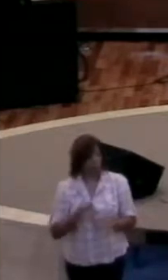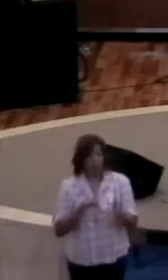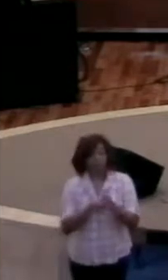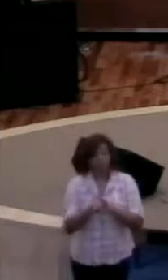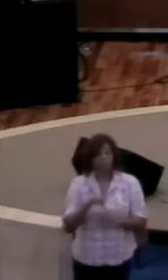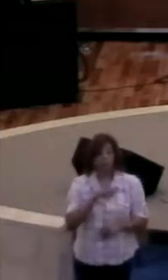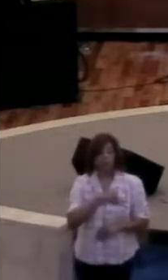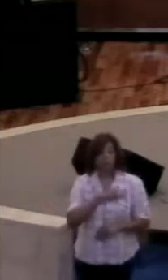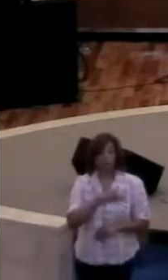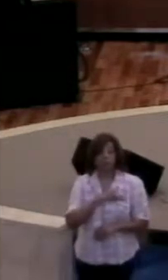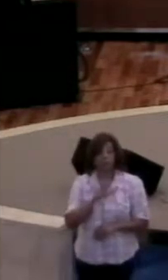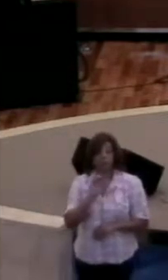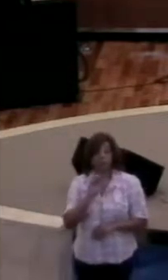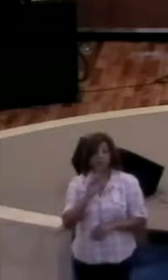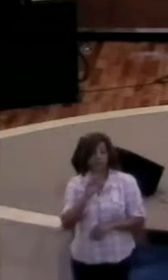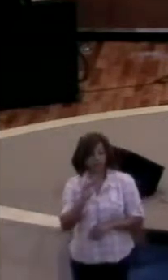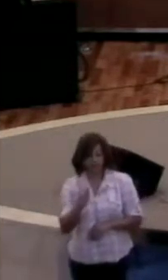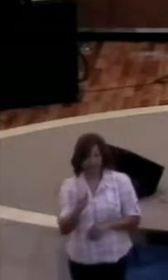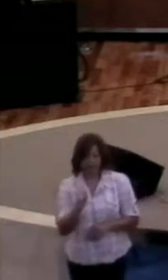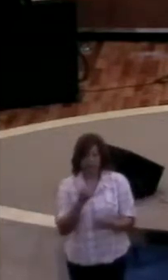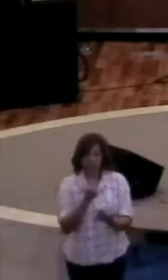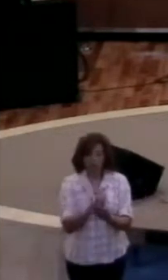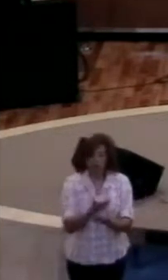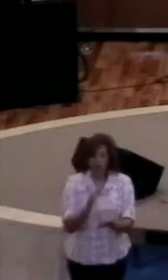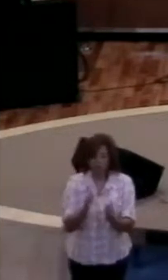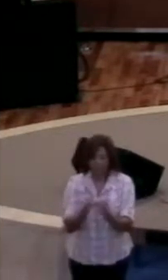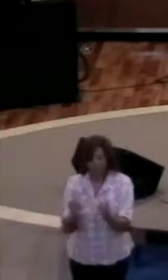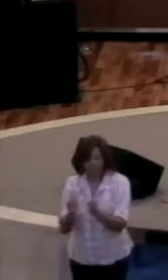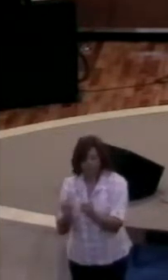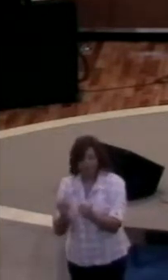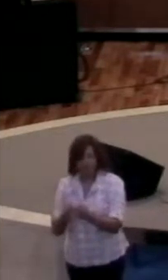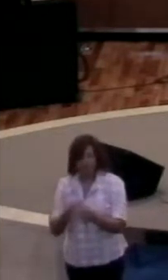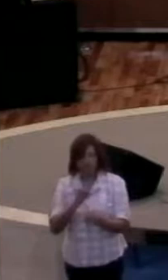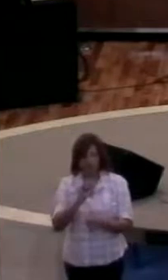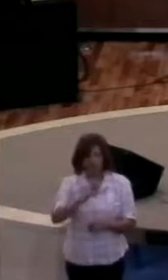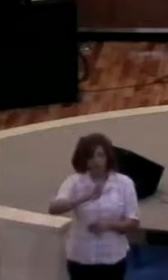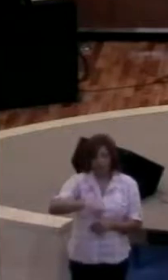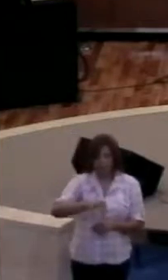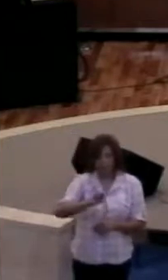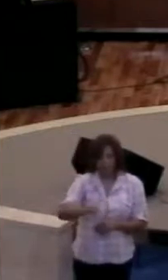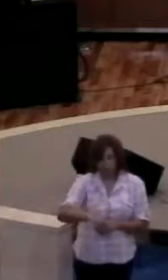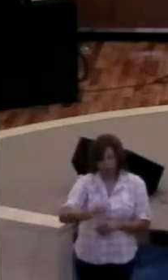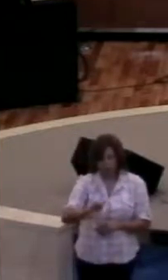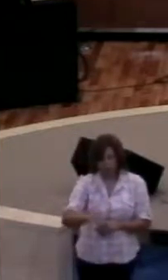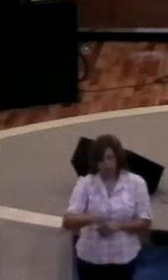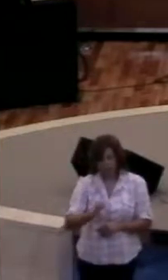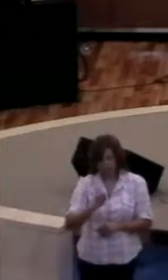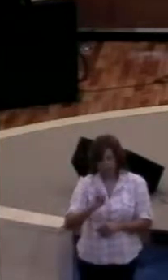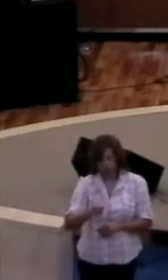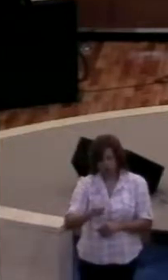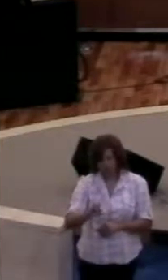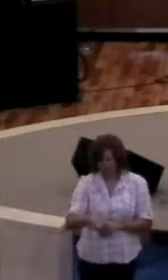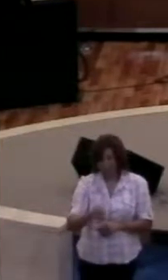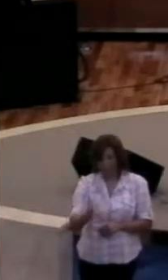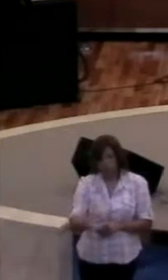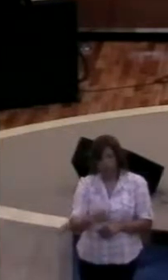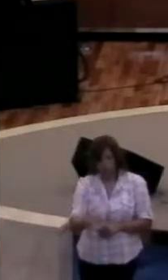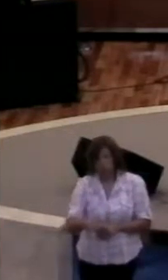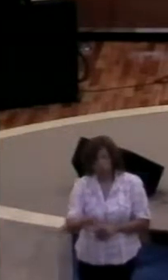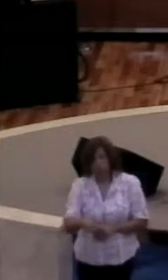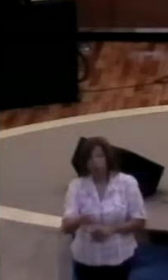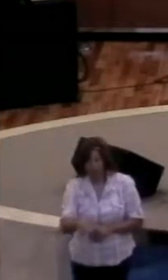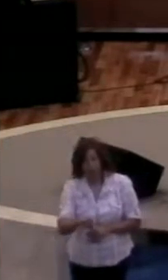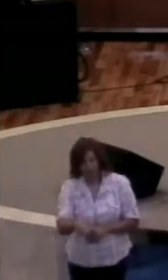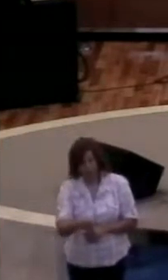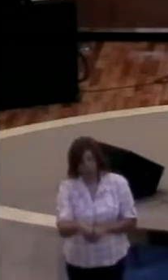Mateus era cobrador de impostos, ou era um publicano? Você imagina um cobrador de impostos judeu, cobrando dos judeus